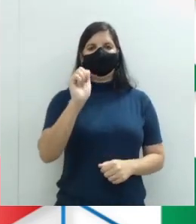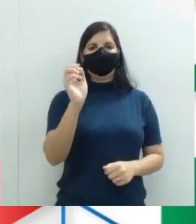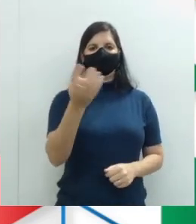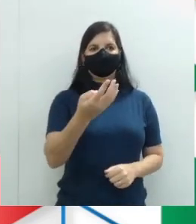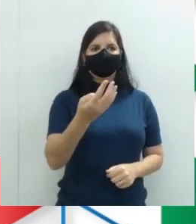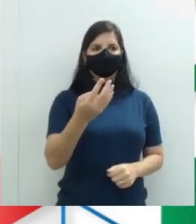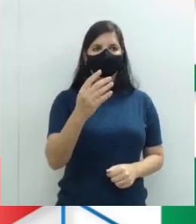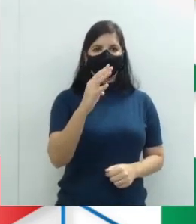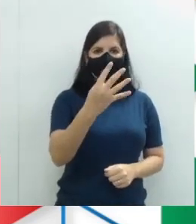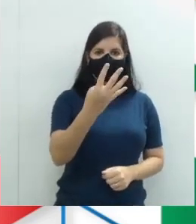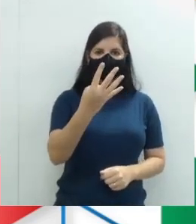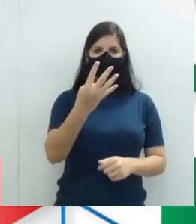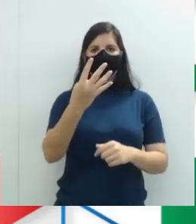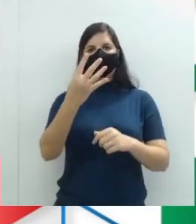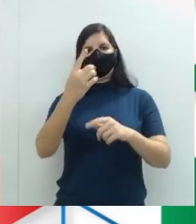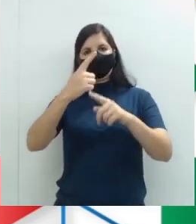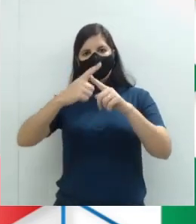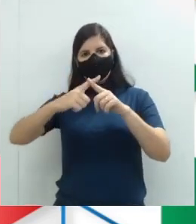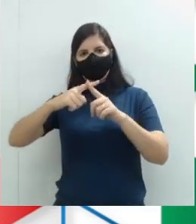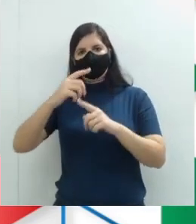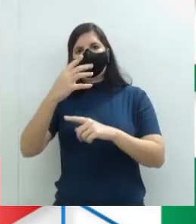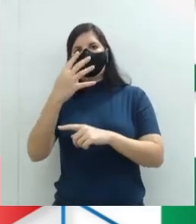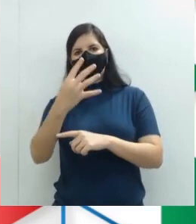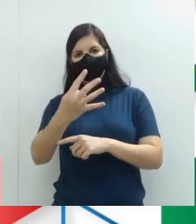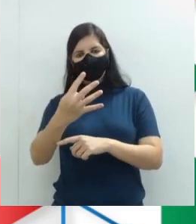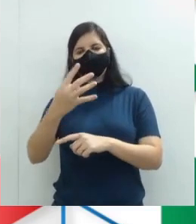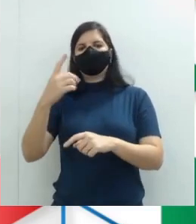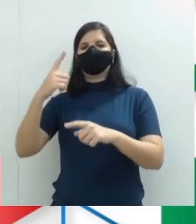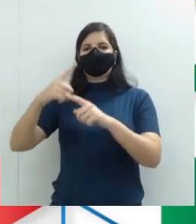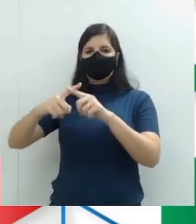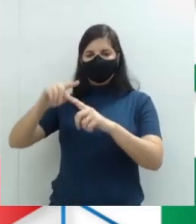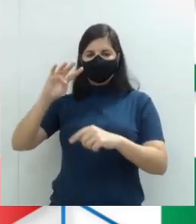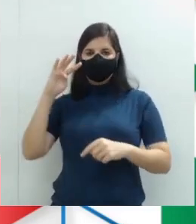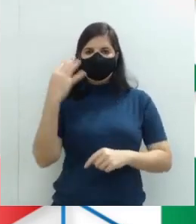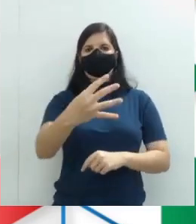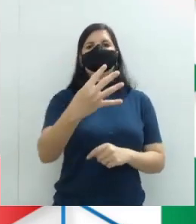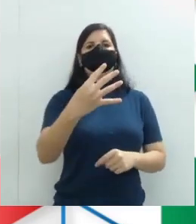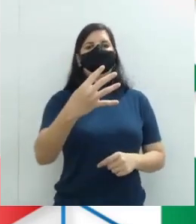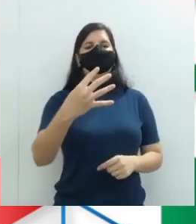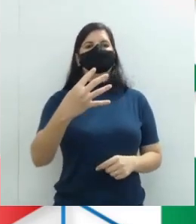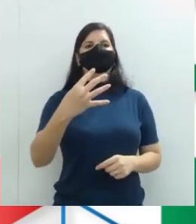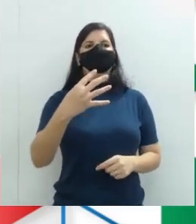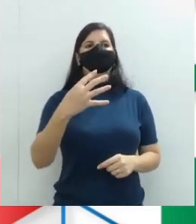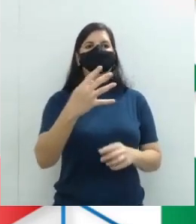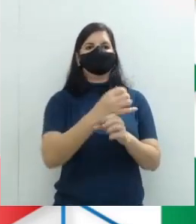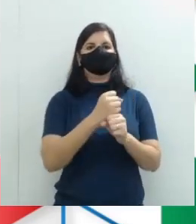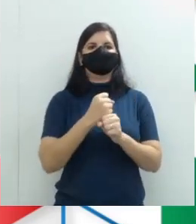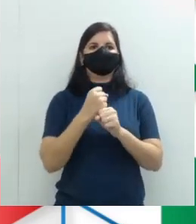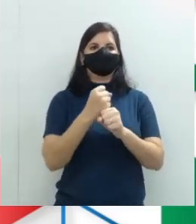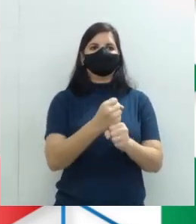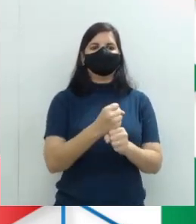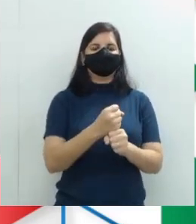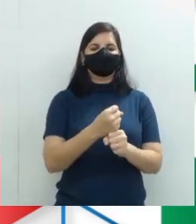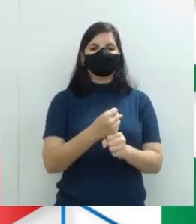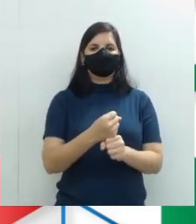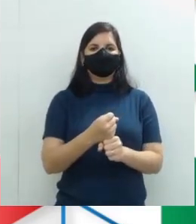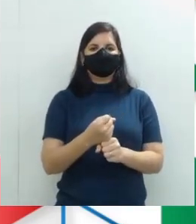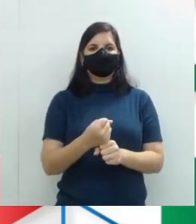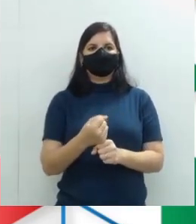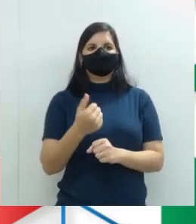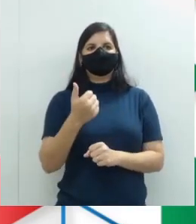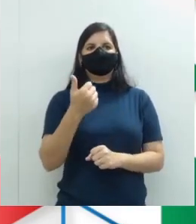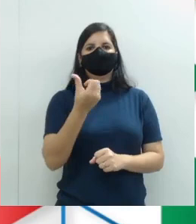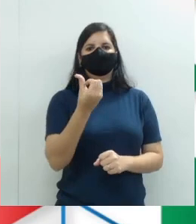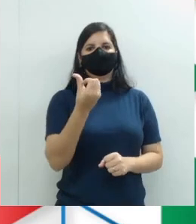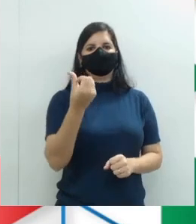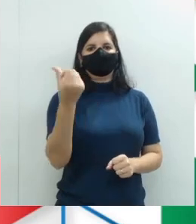A4. 4 ao cubo. Então, será 4 vezes 4 vezes 4. 3 vezes. Fazendo isso, eu vou